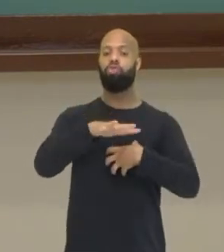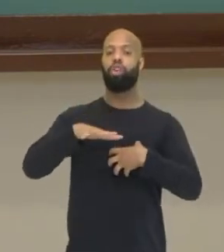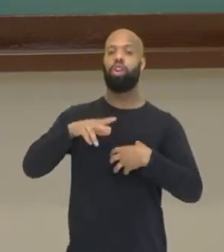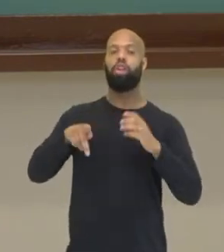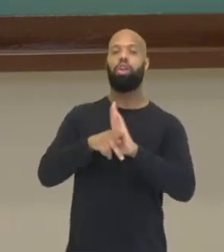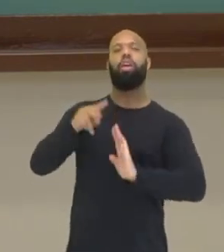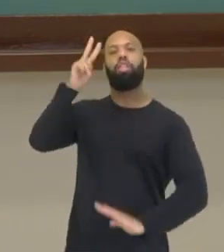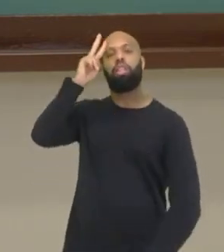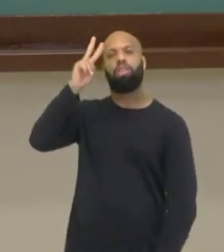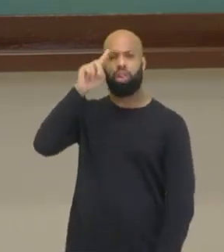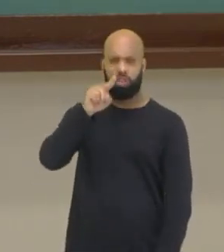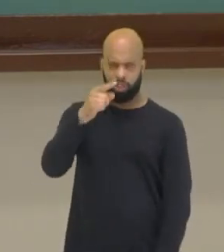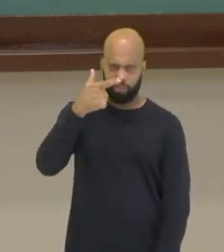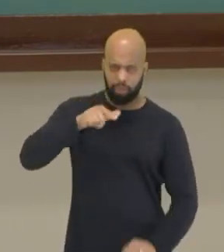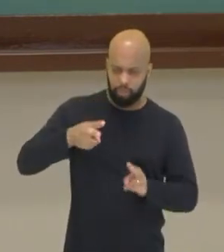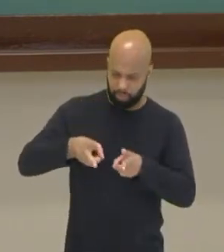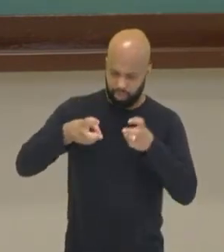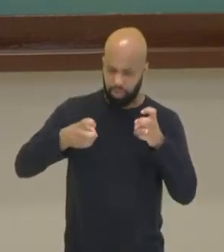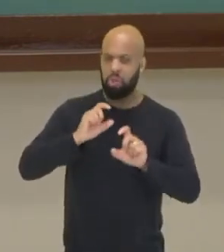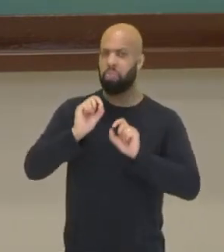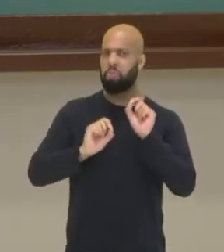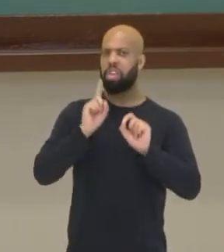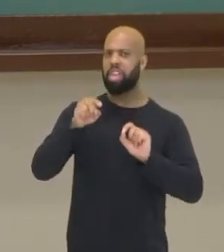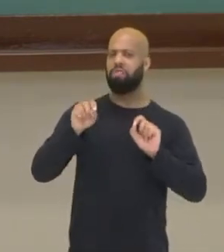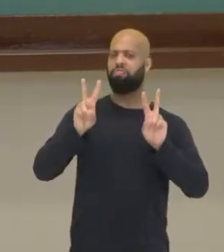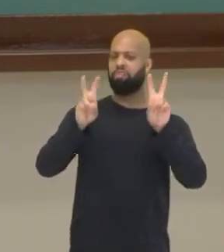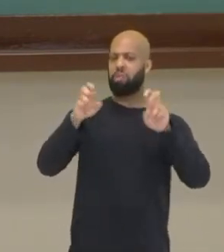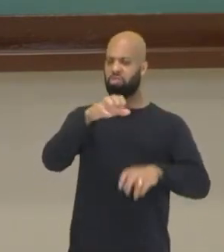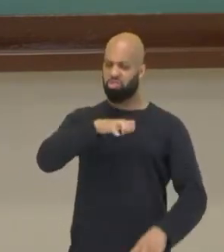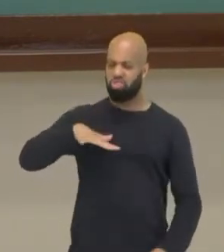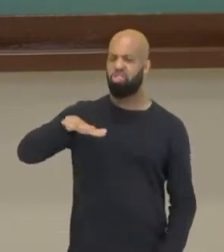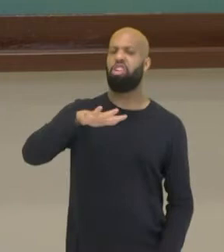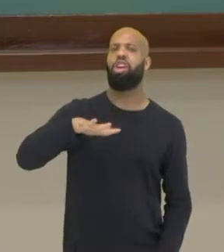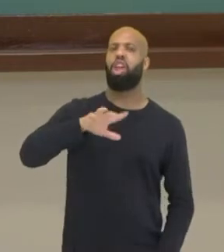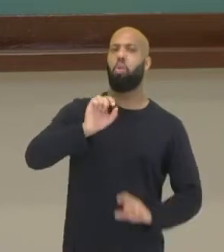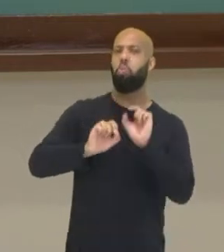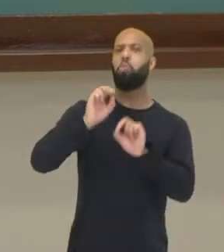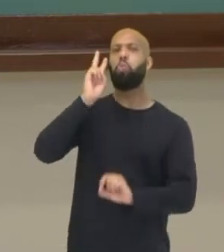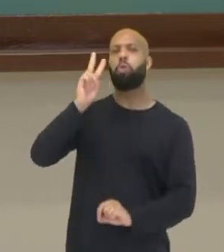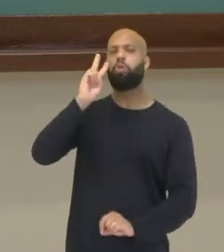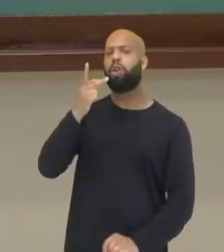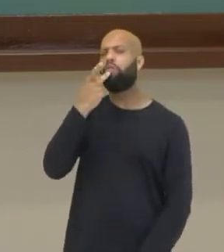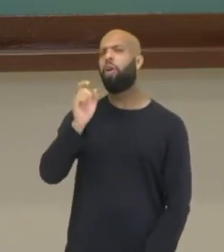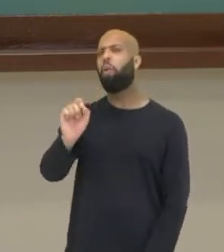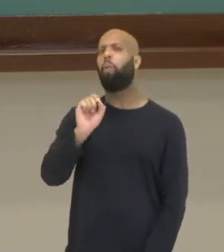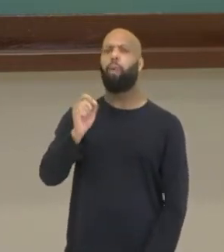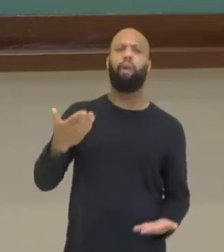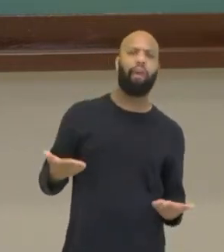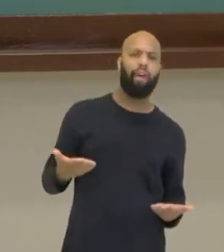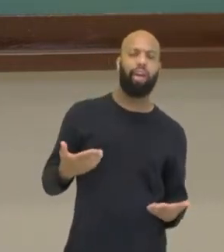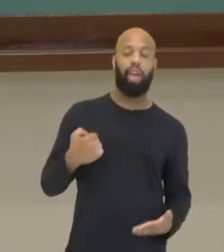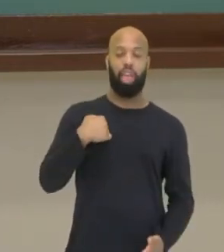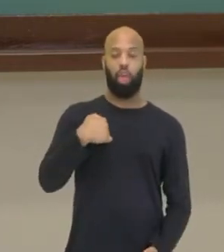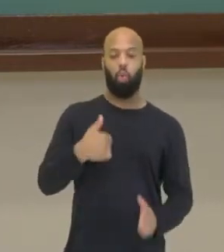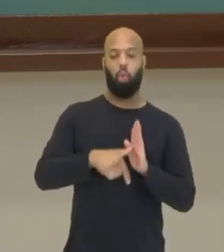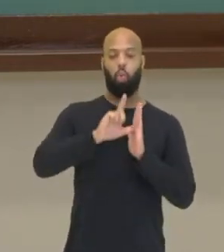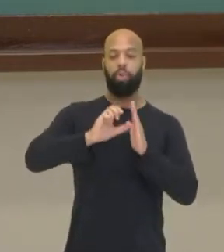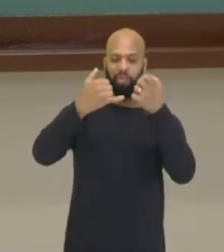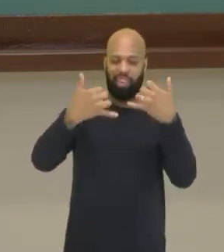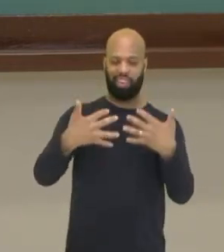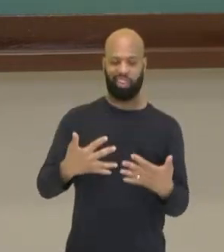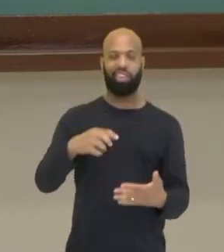Você percebeu o tema geral então deste caos, dessa história? É, então o que eu falei para vocês é